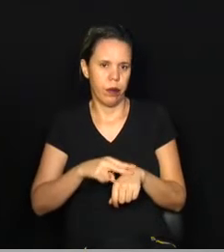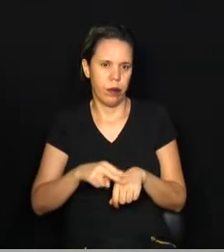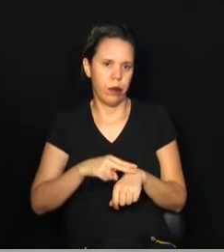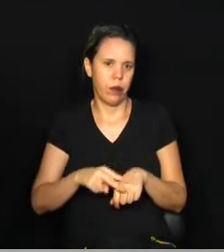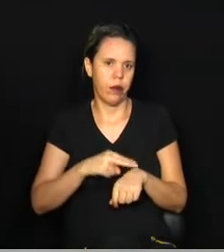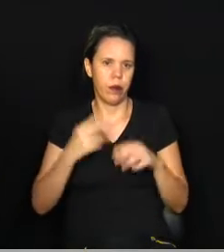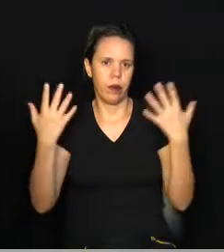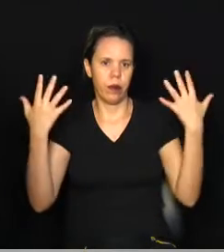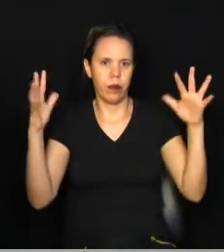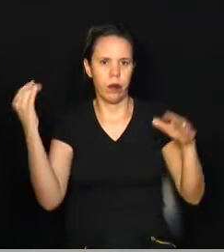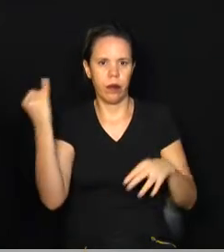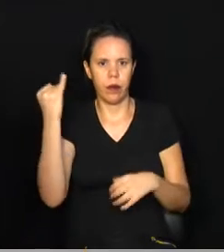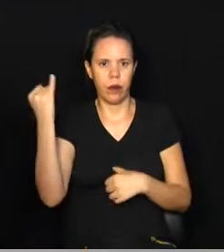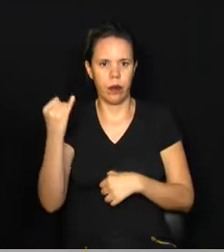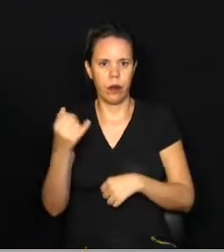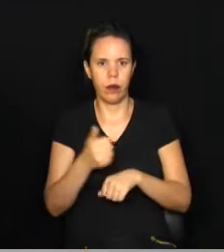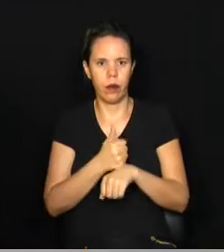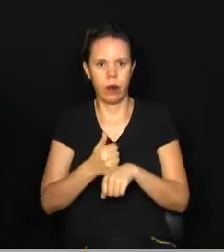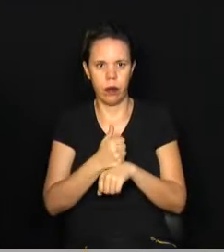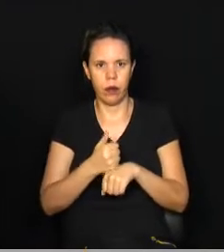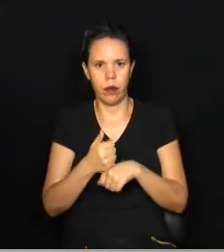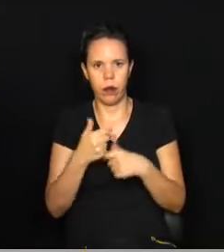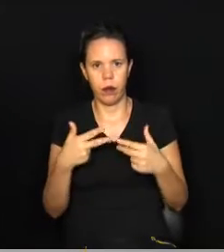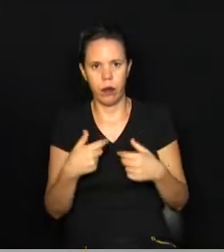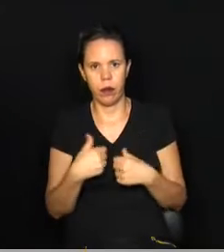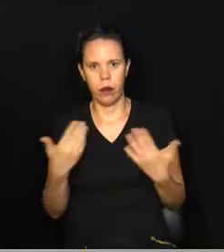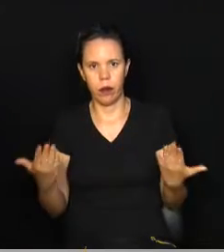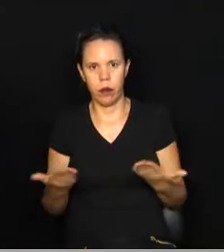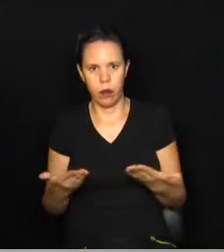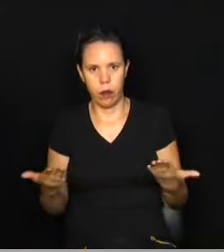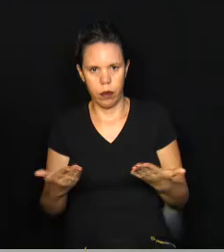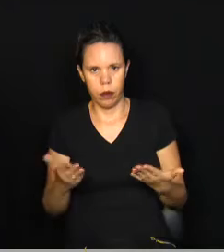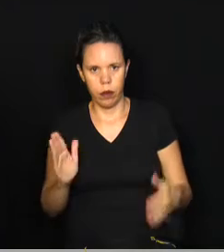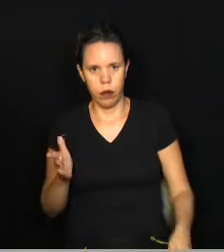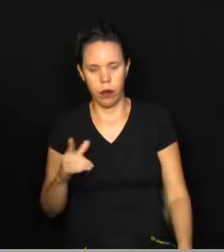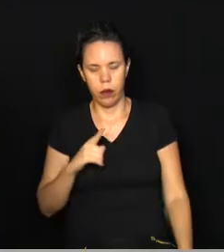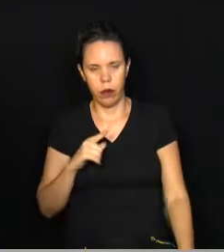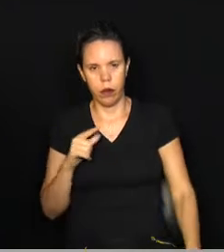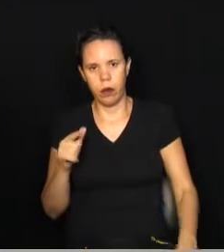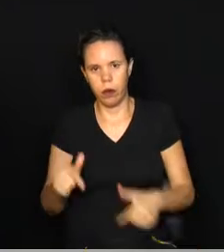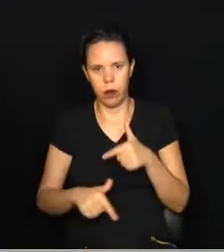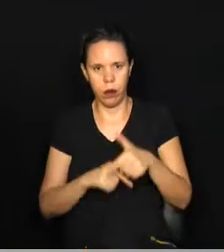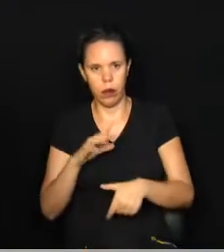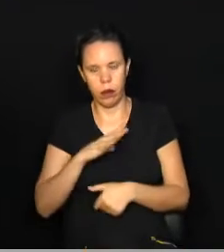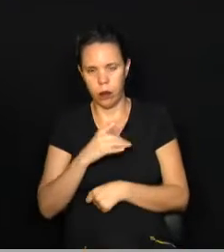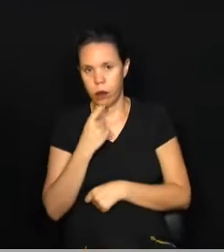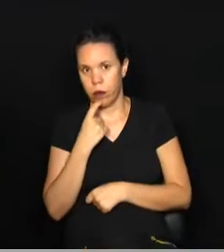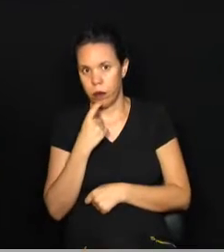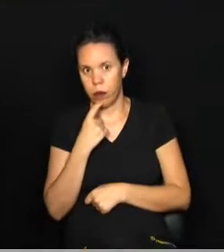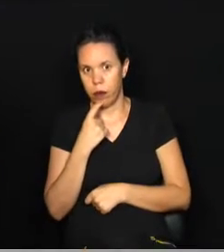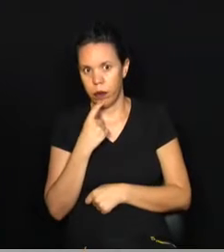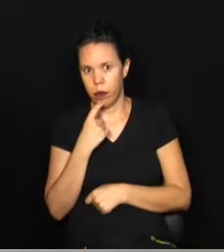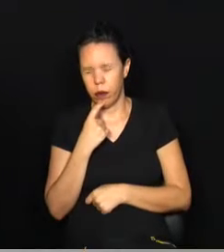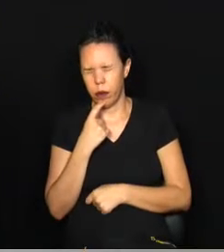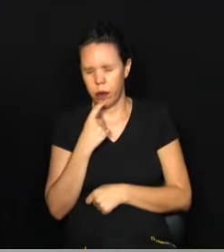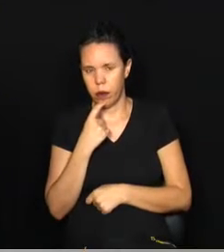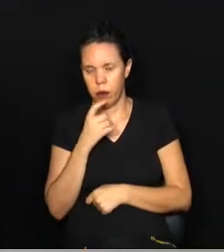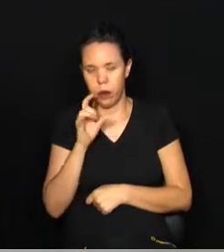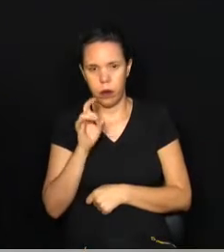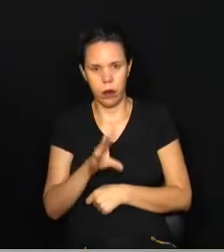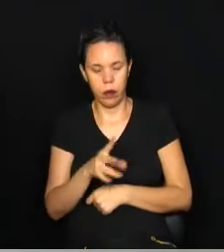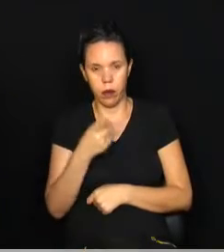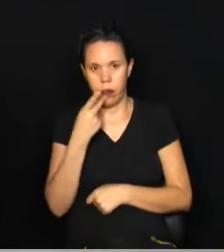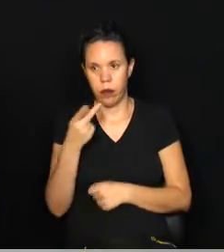comemorativa muito importante para esse profissional, que hoje já atua na cidade de Campinas, e não só para